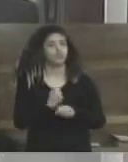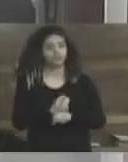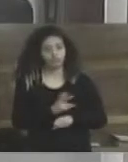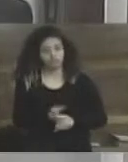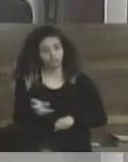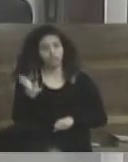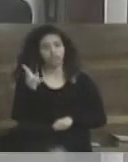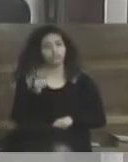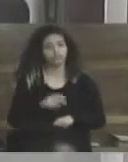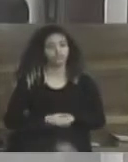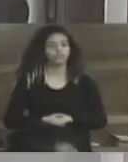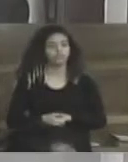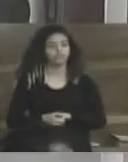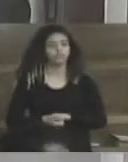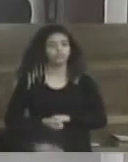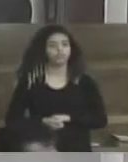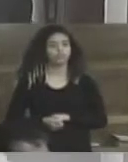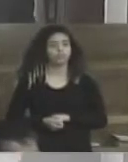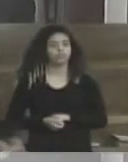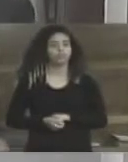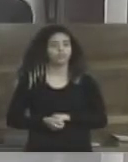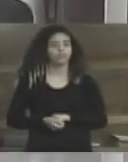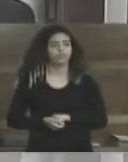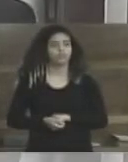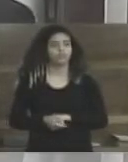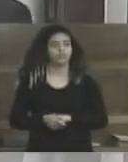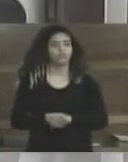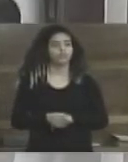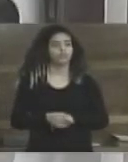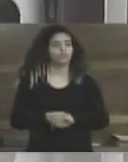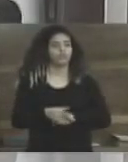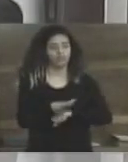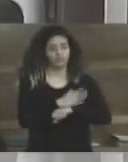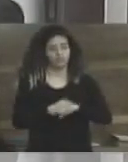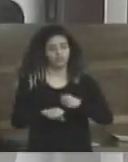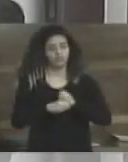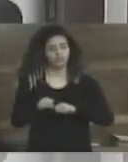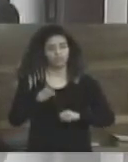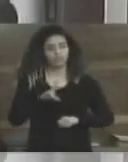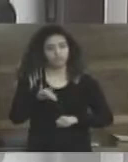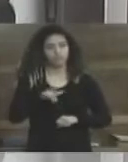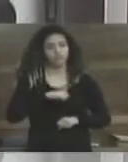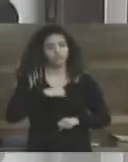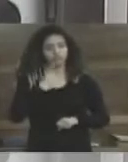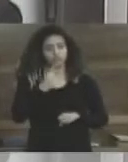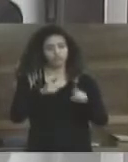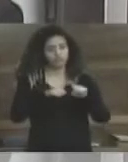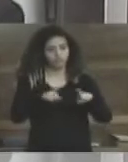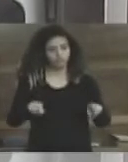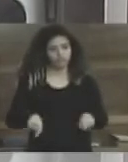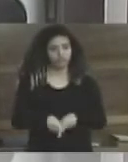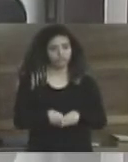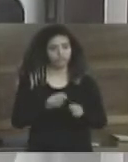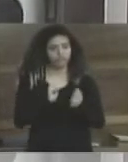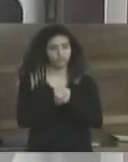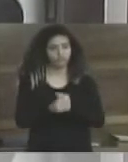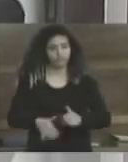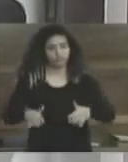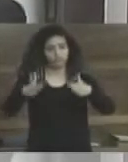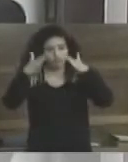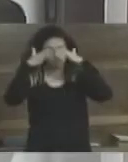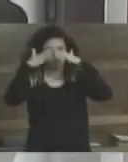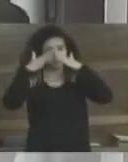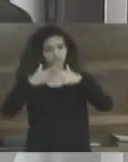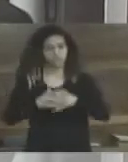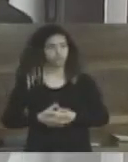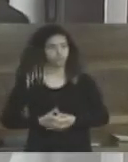encontra em andamento, vereador Timóteo. E a Ilha Grande vai ganhar uma obra, uma quadra poliesportiva, coberta,